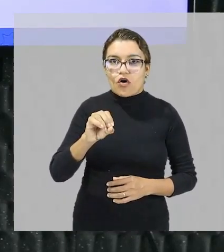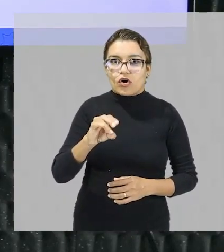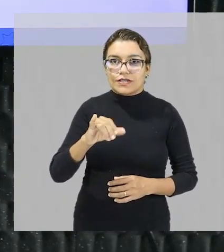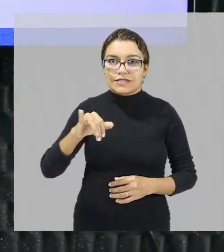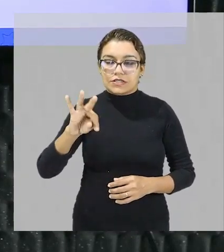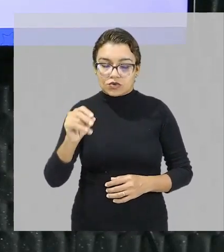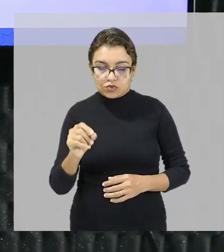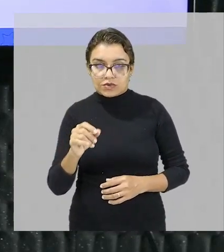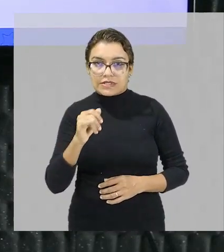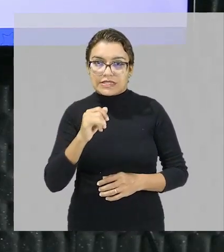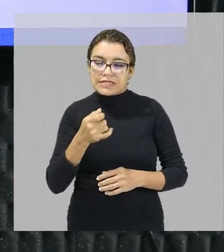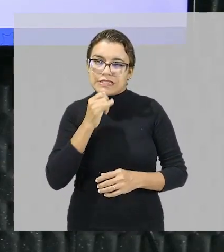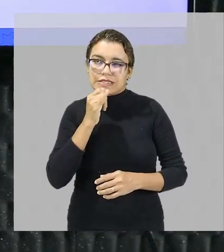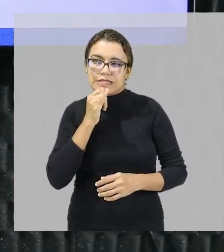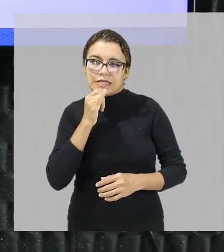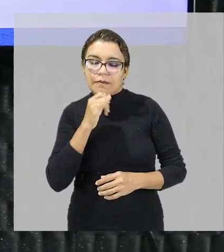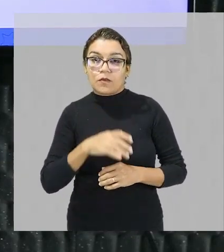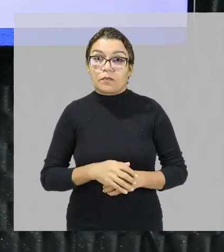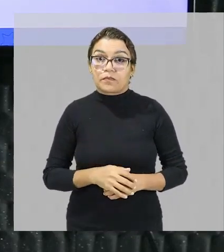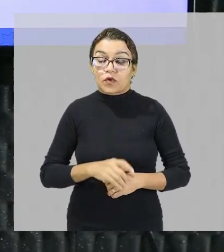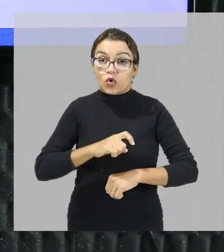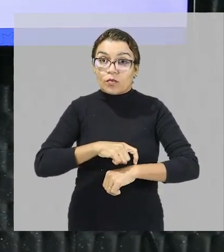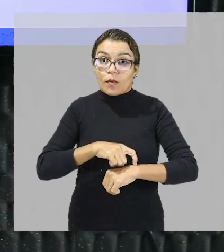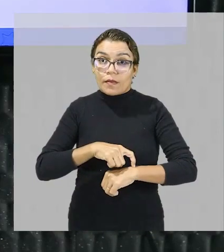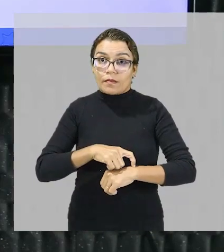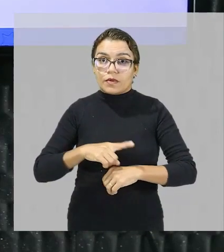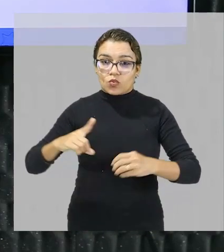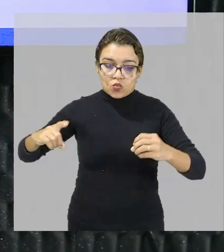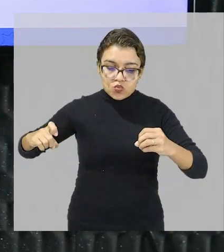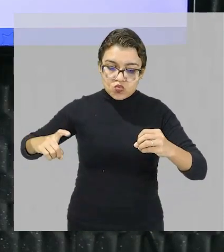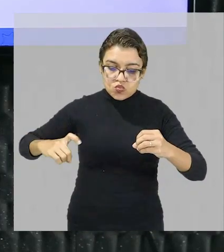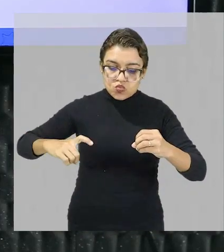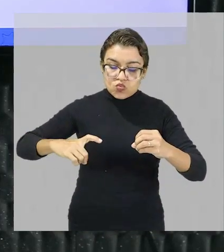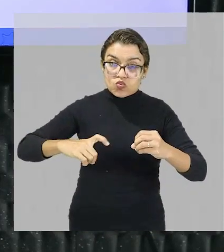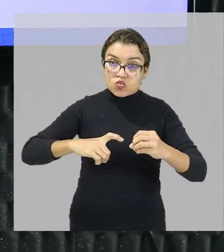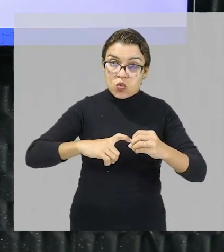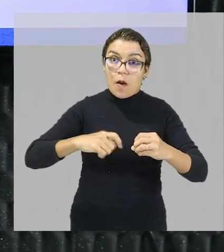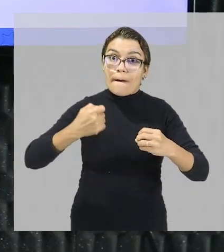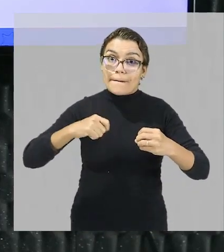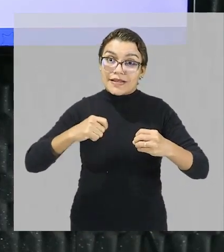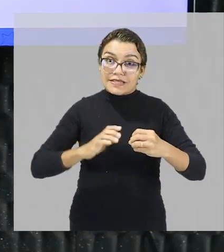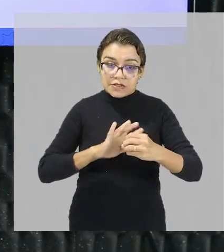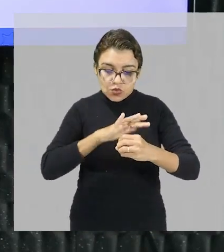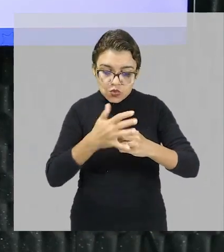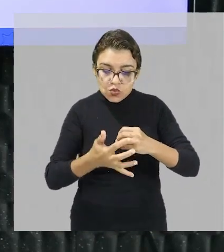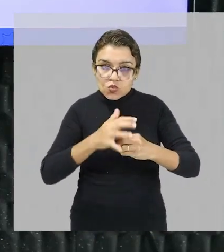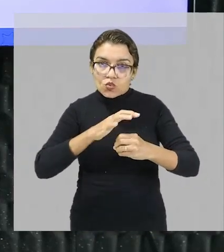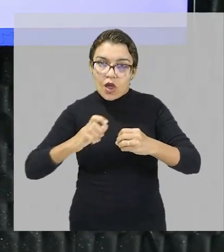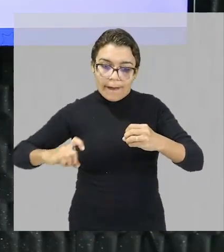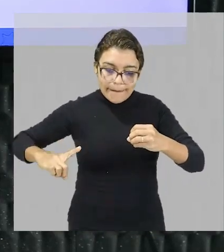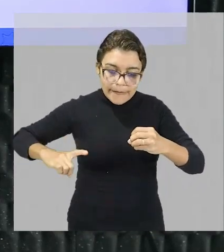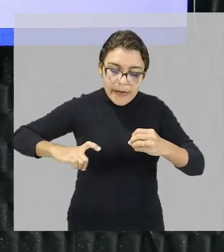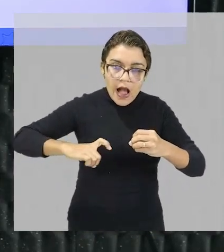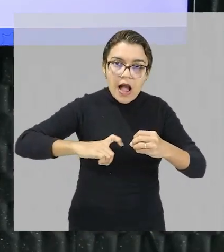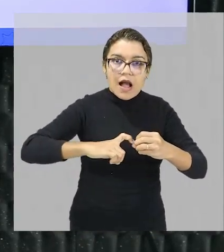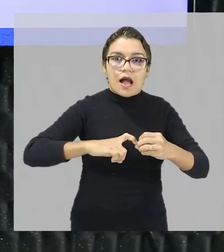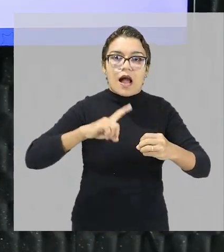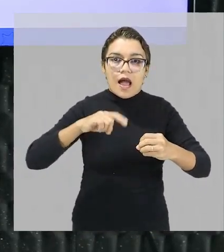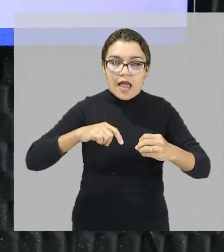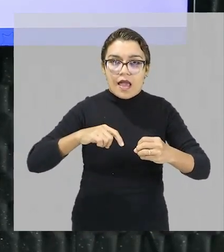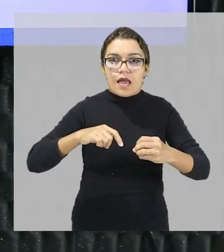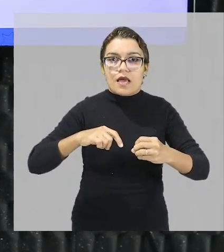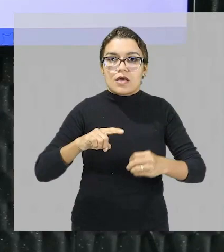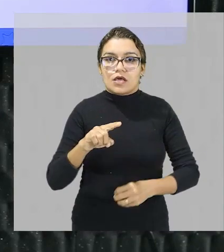aí, quando o espermatozoide vai promover a fecundação, ele tem que atravessar essa camada de proteção, que nós chamamos de